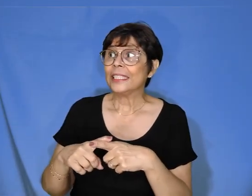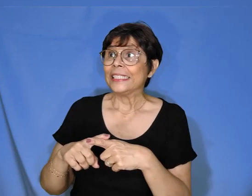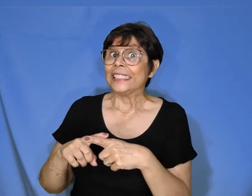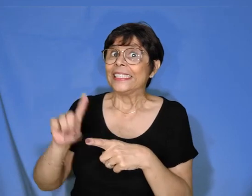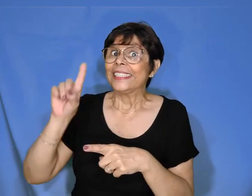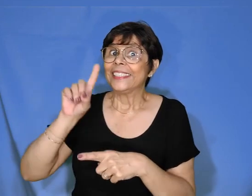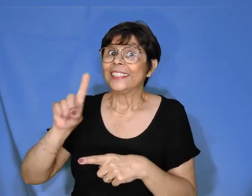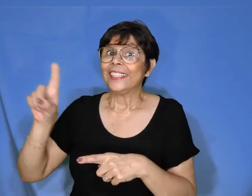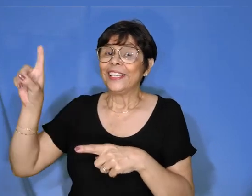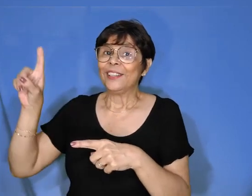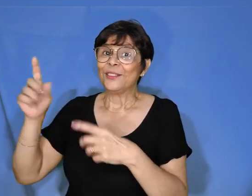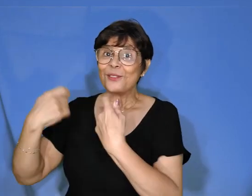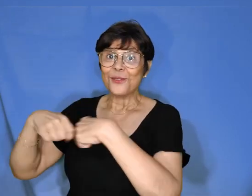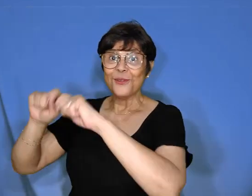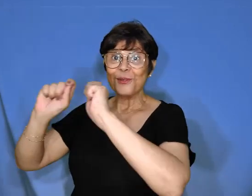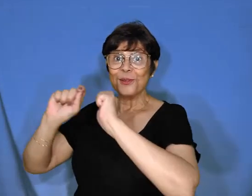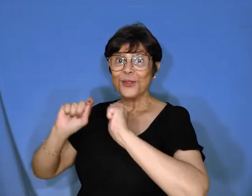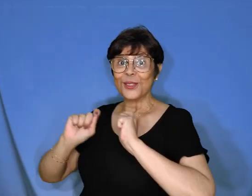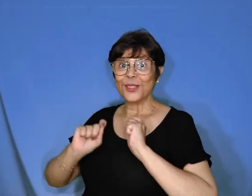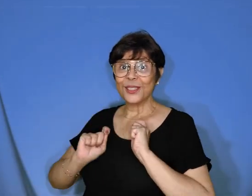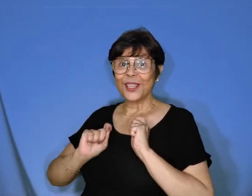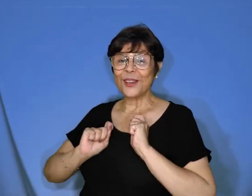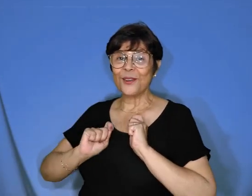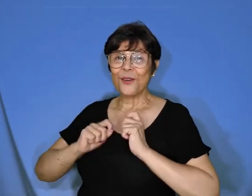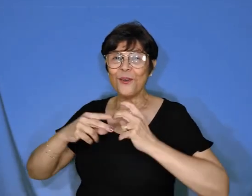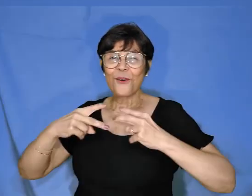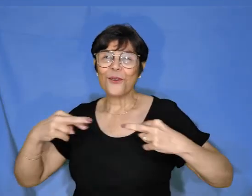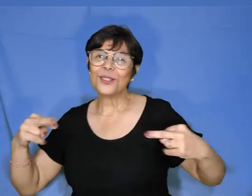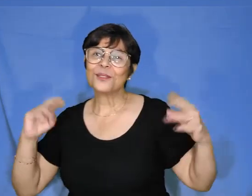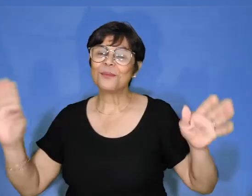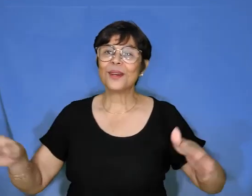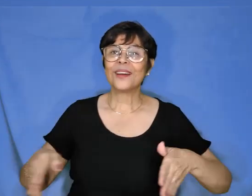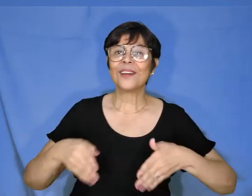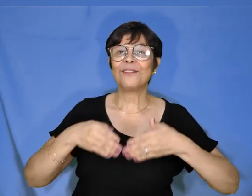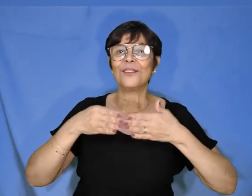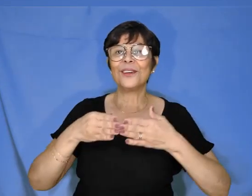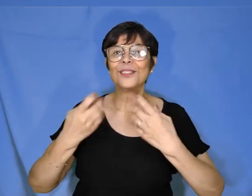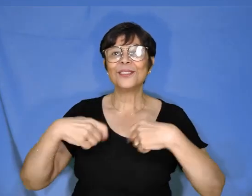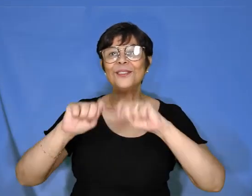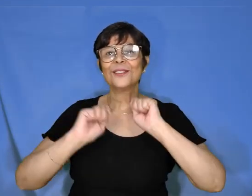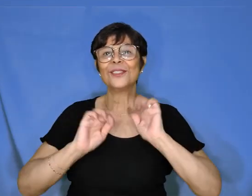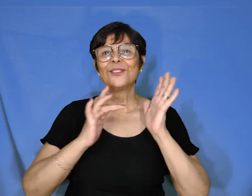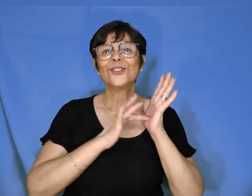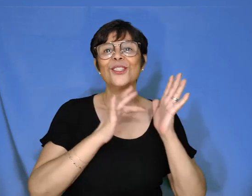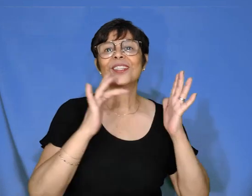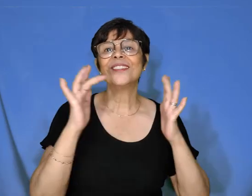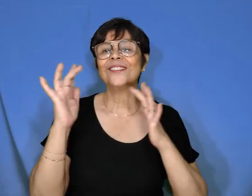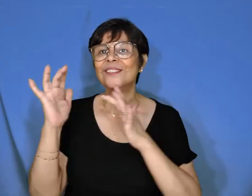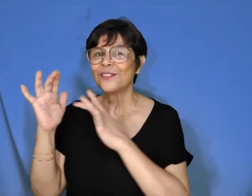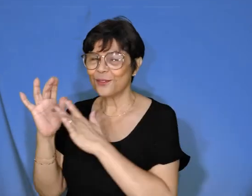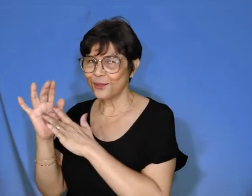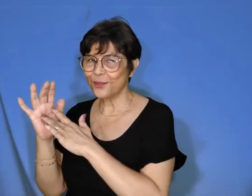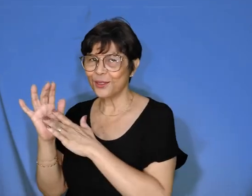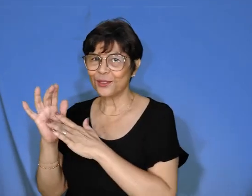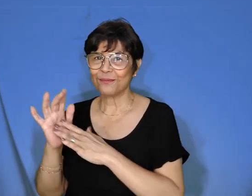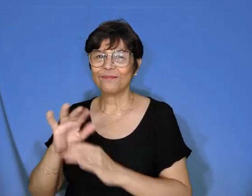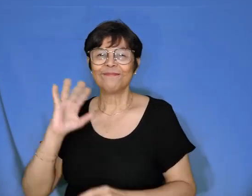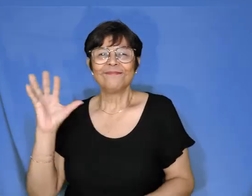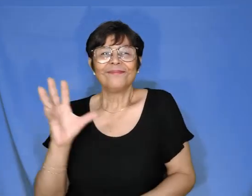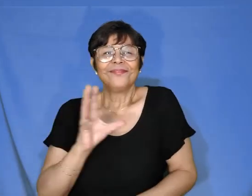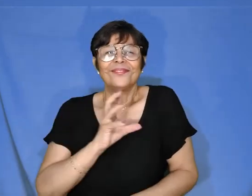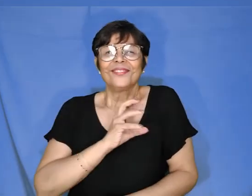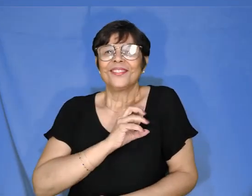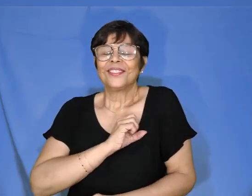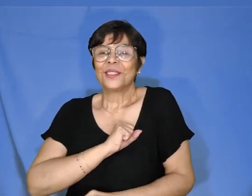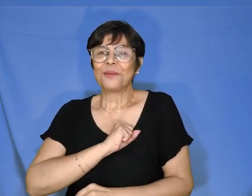lá do paganismo e trouxe para o reino do Filho do seu amor, graças a Deus porque a igreja